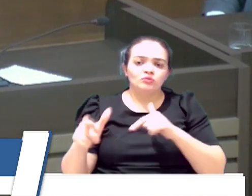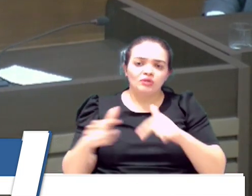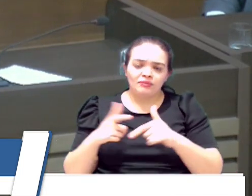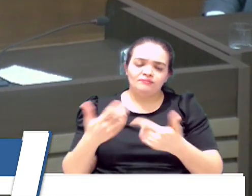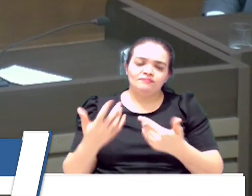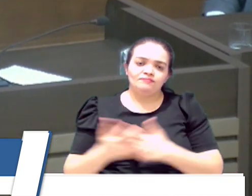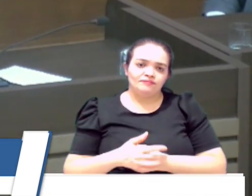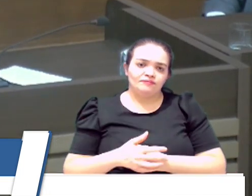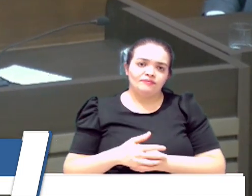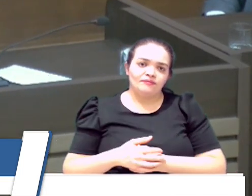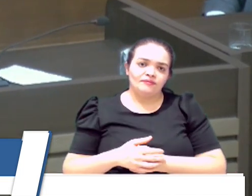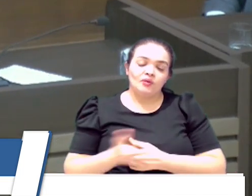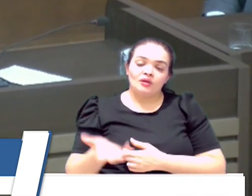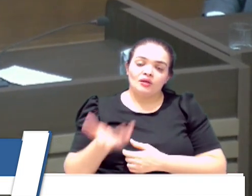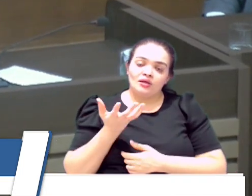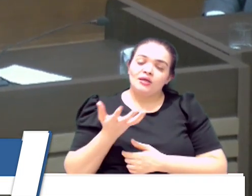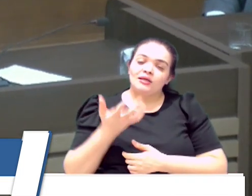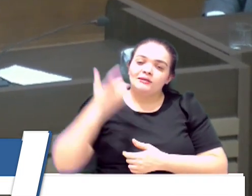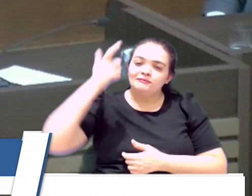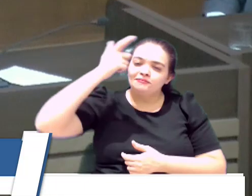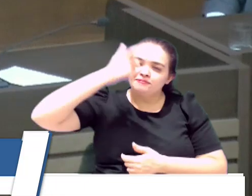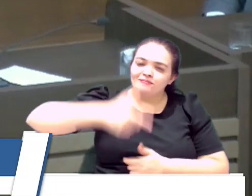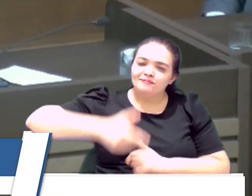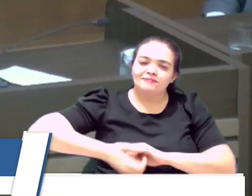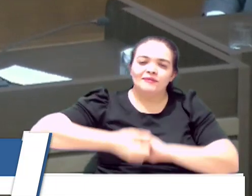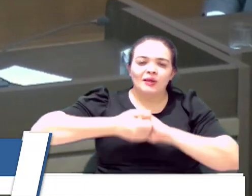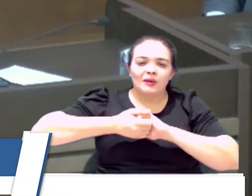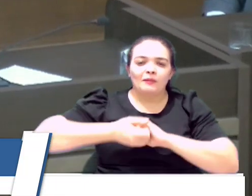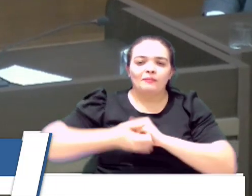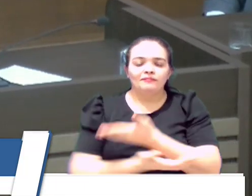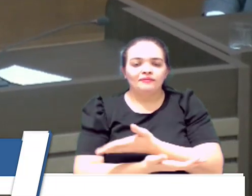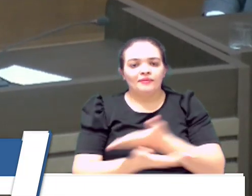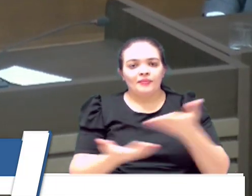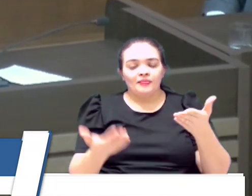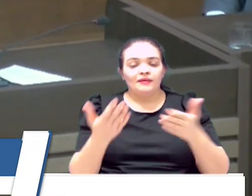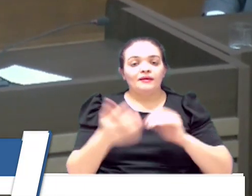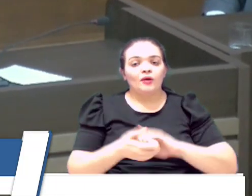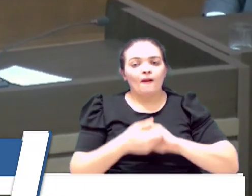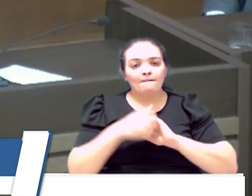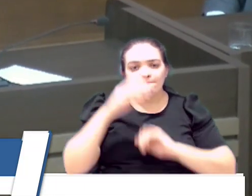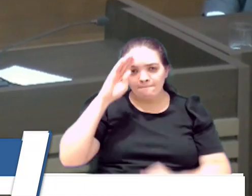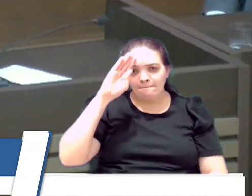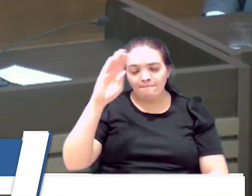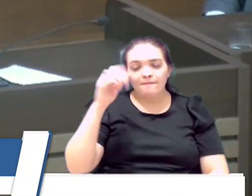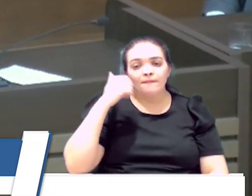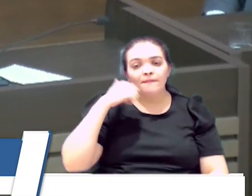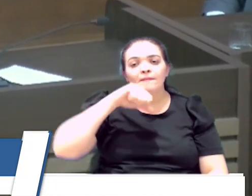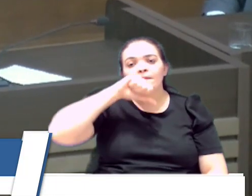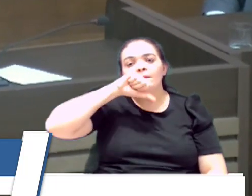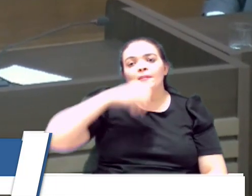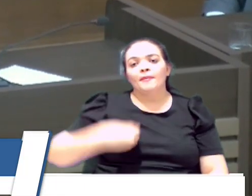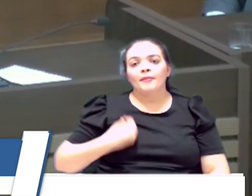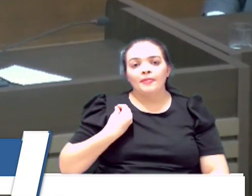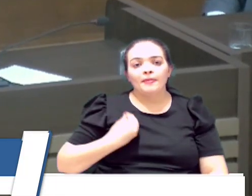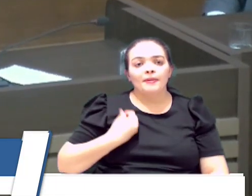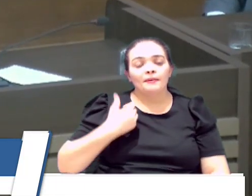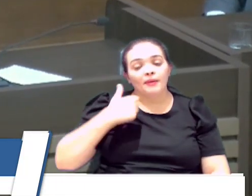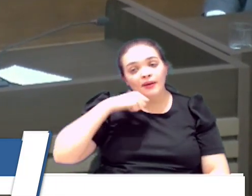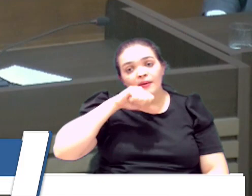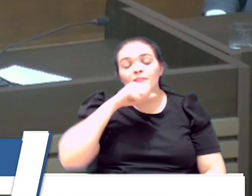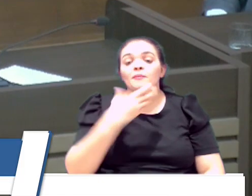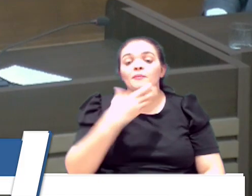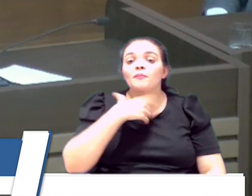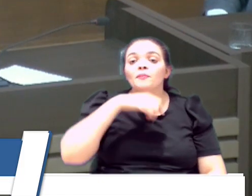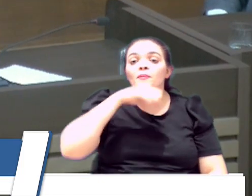Pessoal, quero mais uma vez saudar todo mundo, e saudar principalmente as mães que estão aqui, as mães e os pais, mas